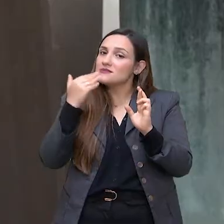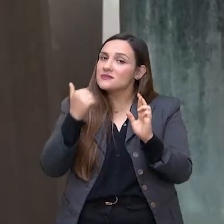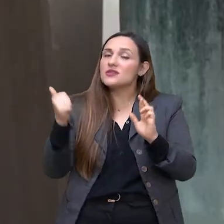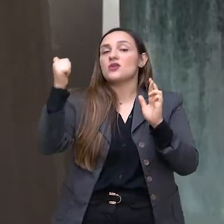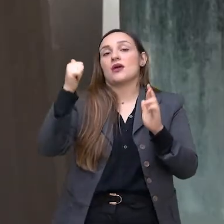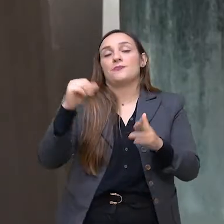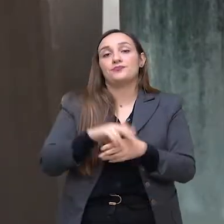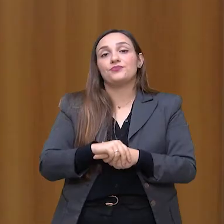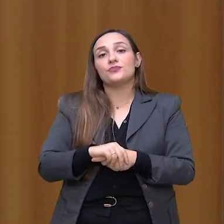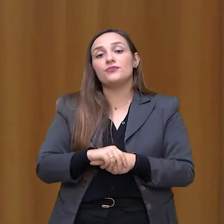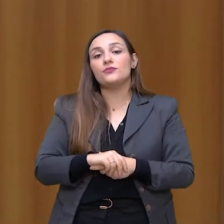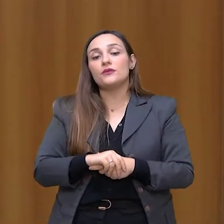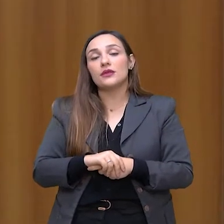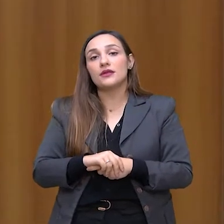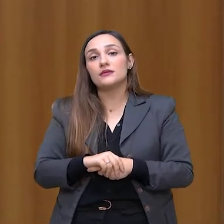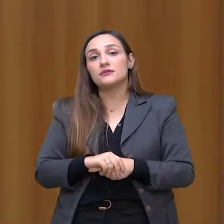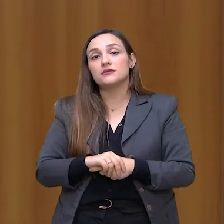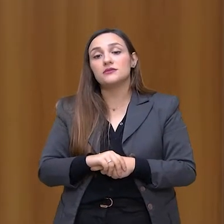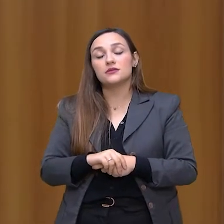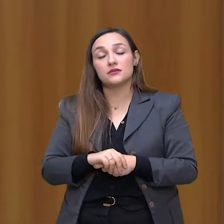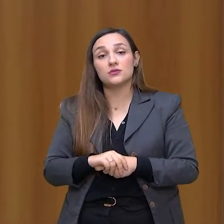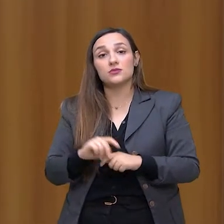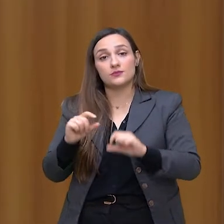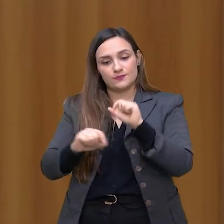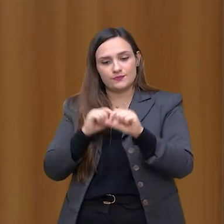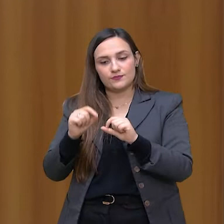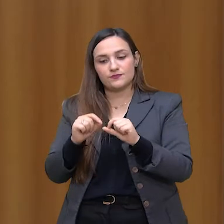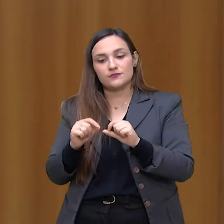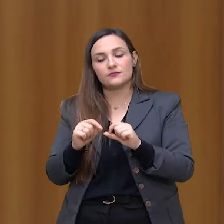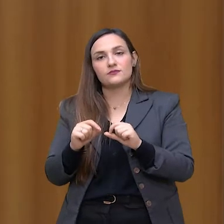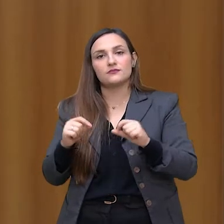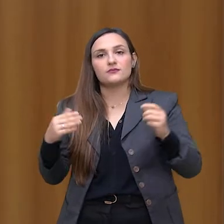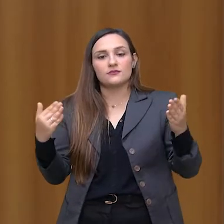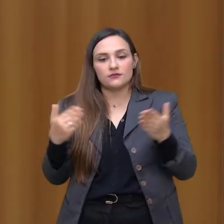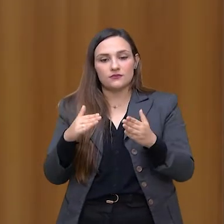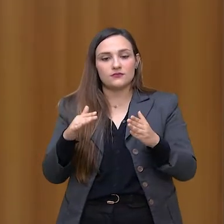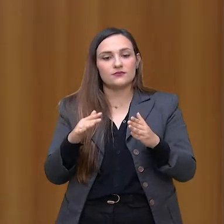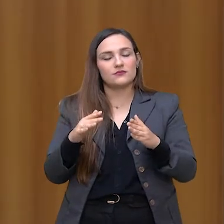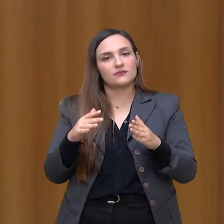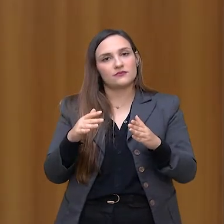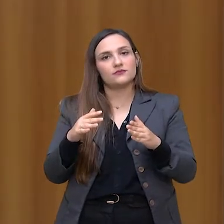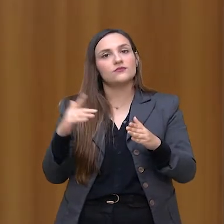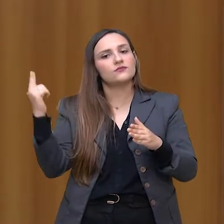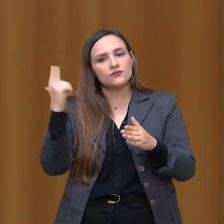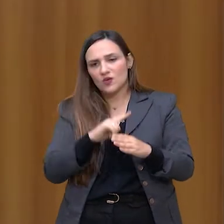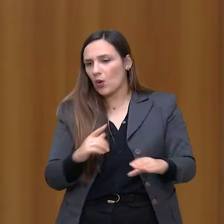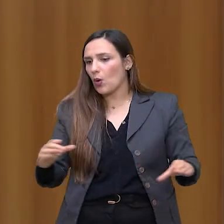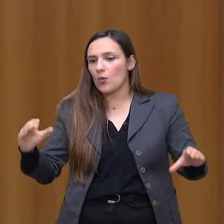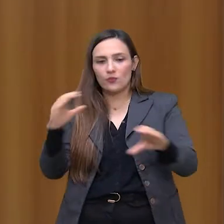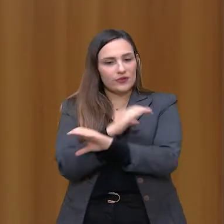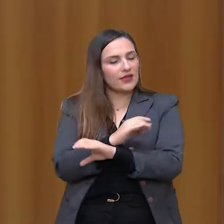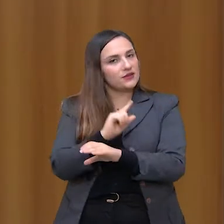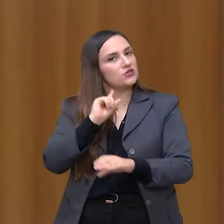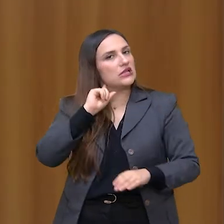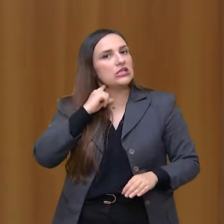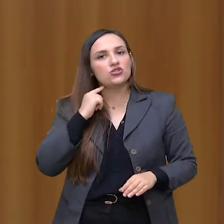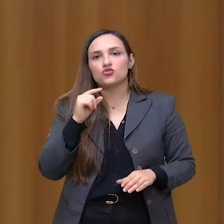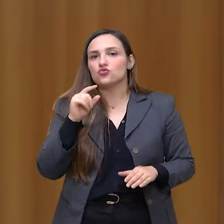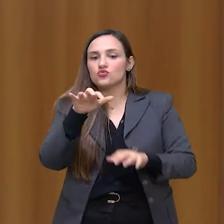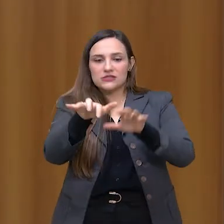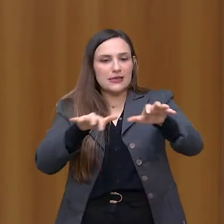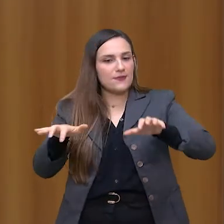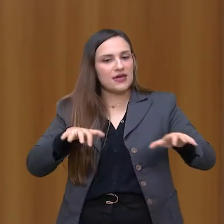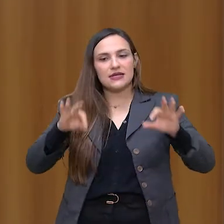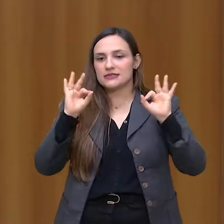seja, né? Nós estamos esperando que, assim, a questão da gestão do resíduo seja plena,